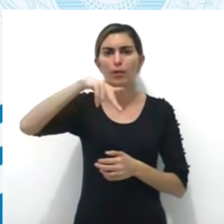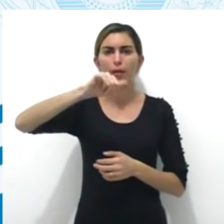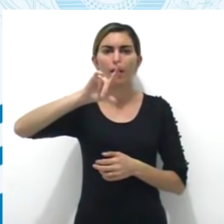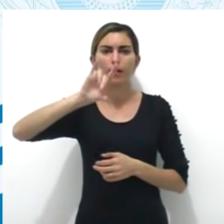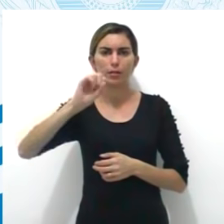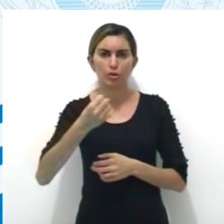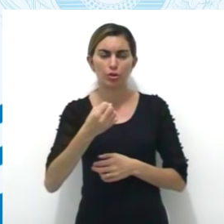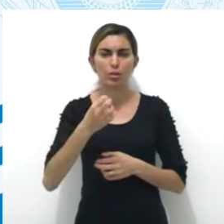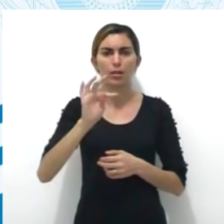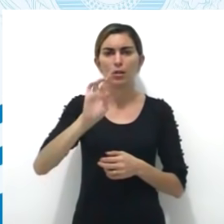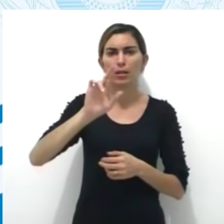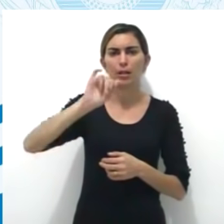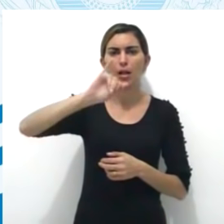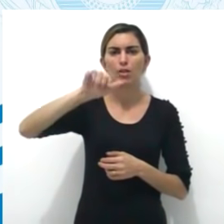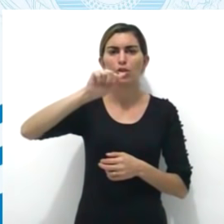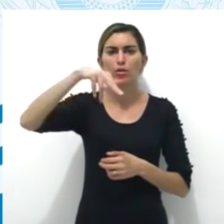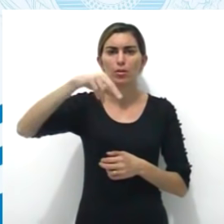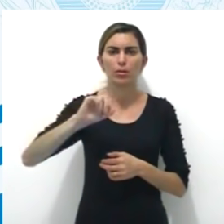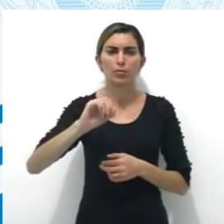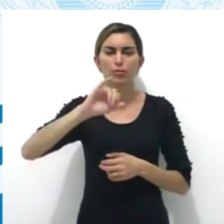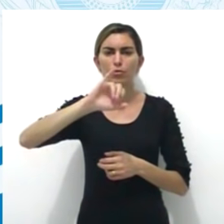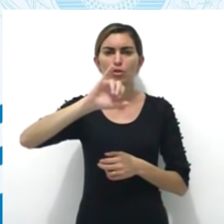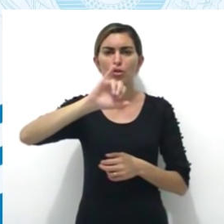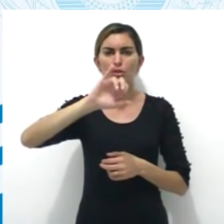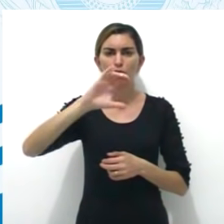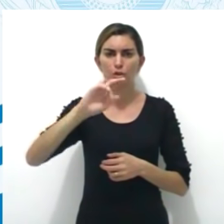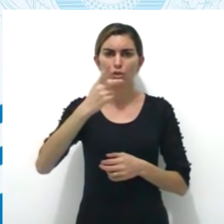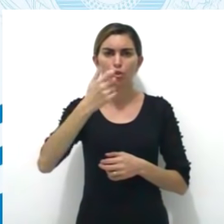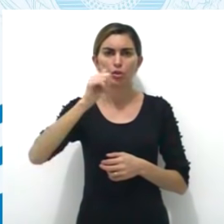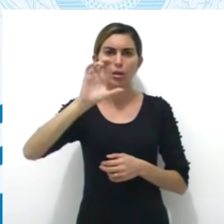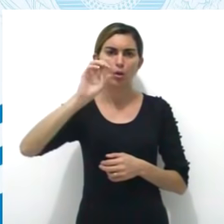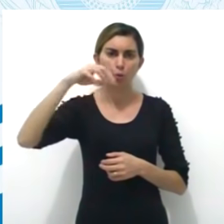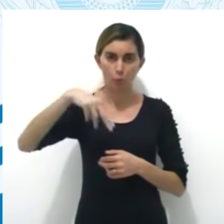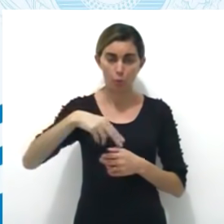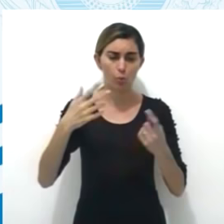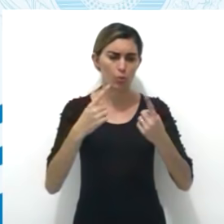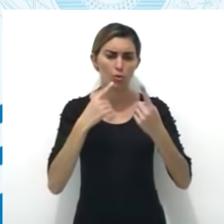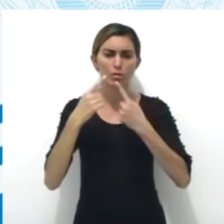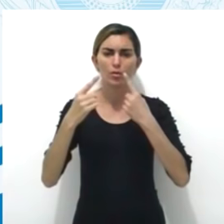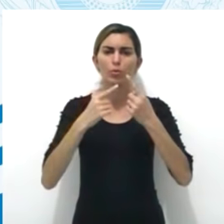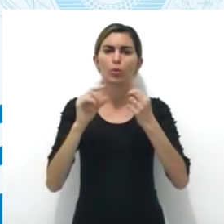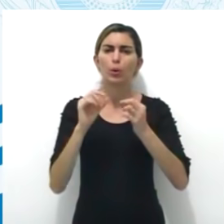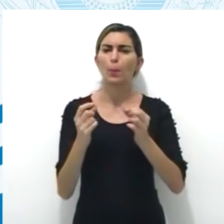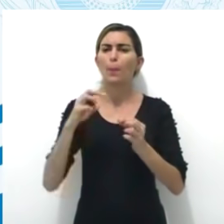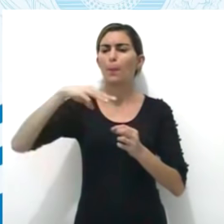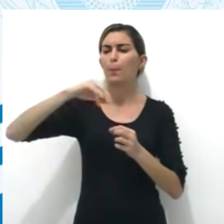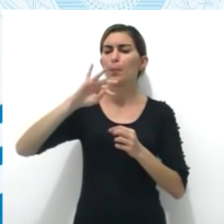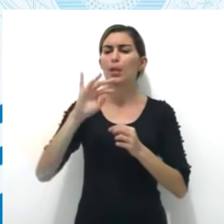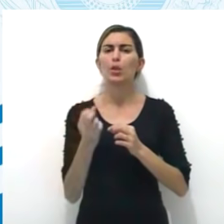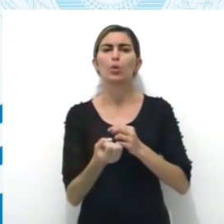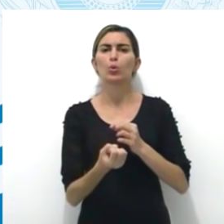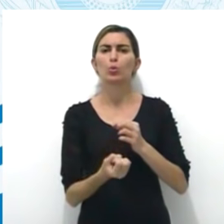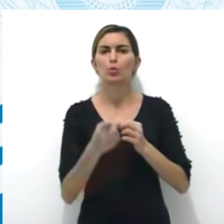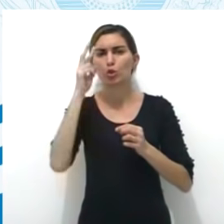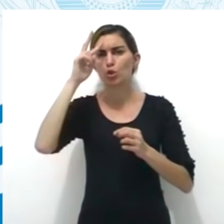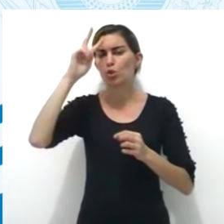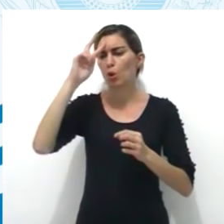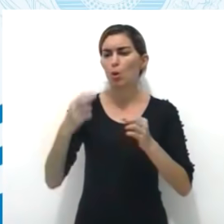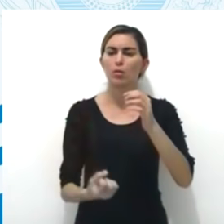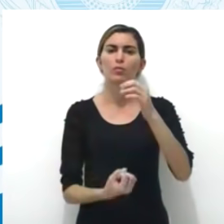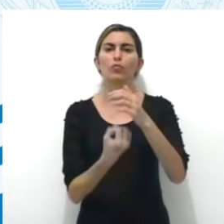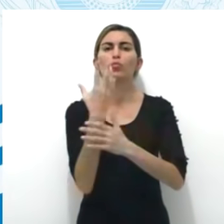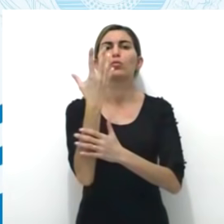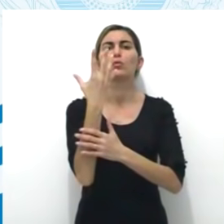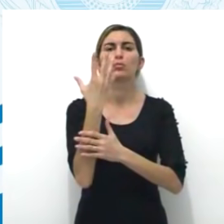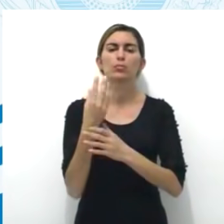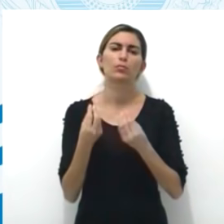hoje nós vamos aqui discutir um pouco sobre os mitos de fundação. Então, o que vem a ser mitos de fundação